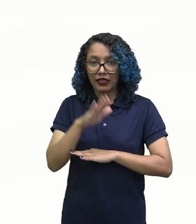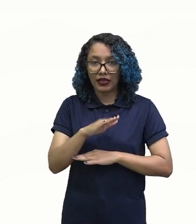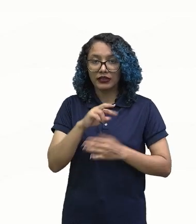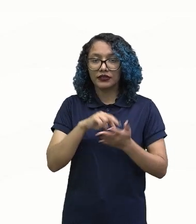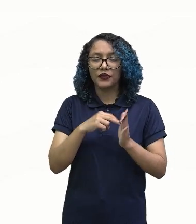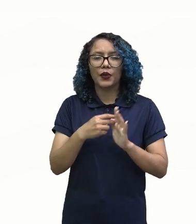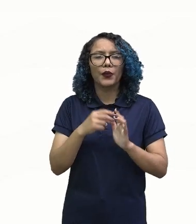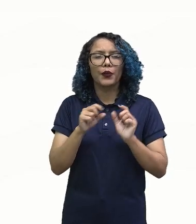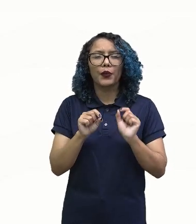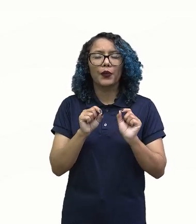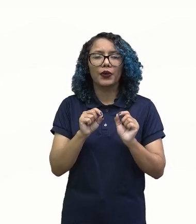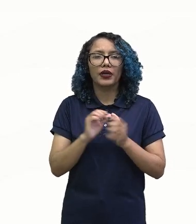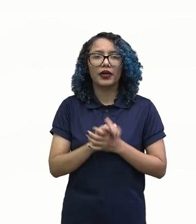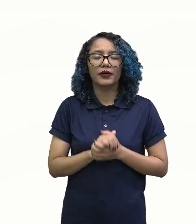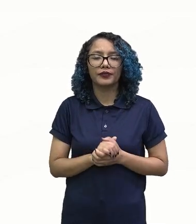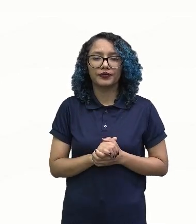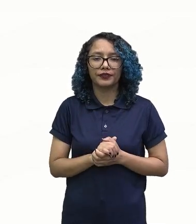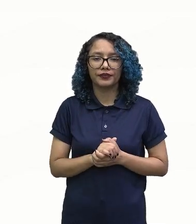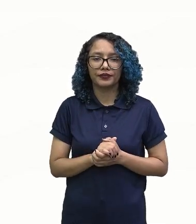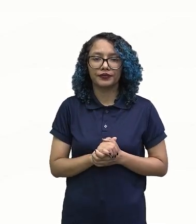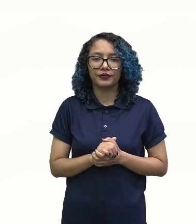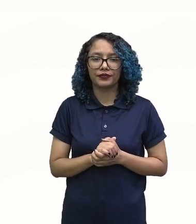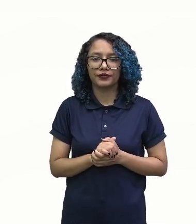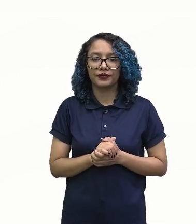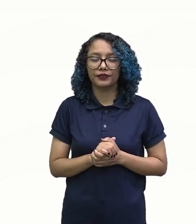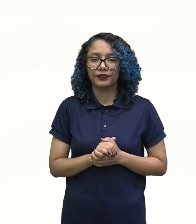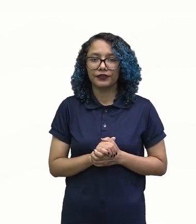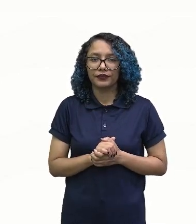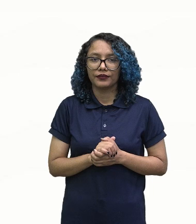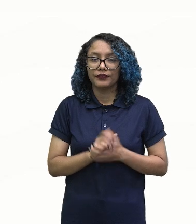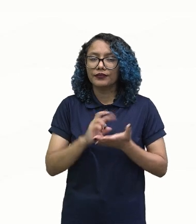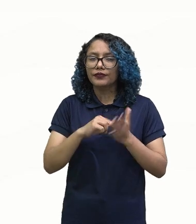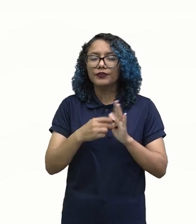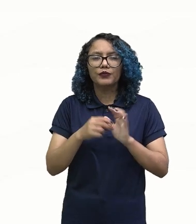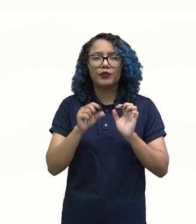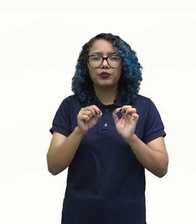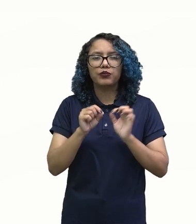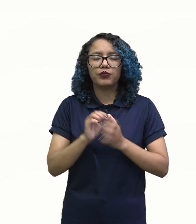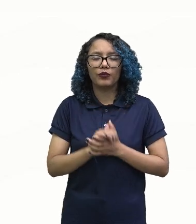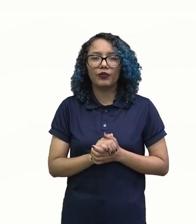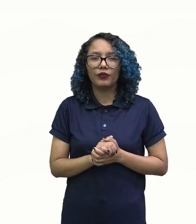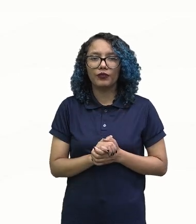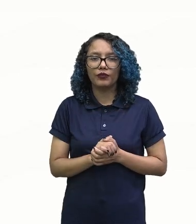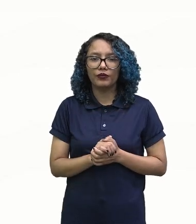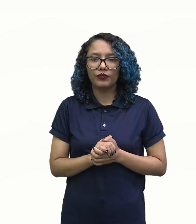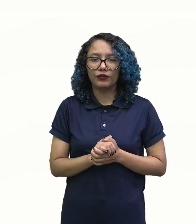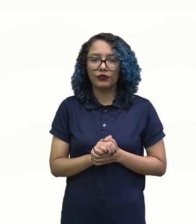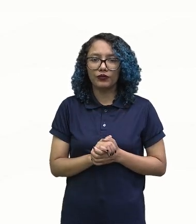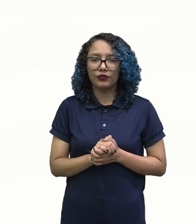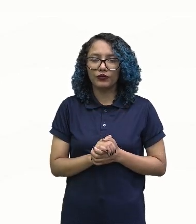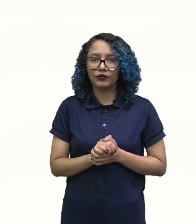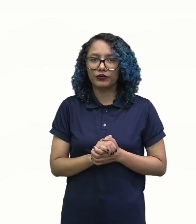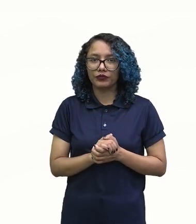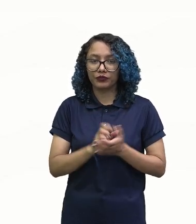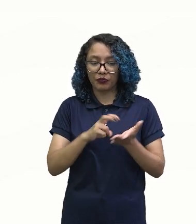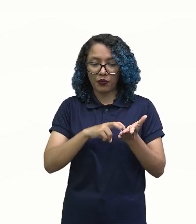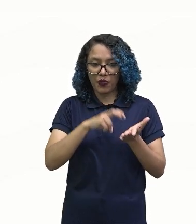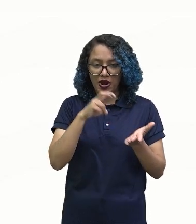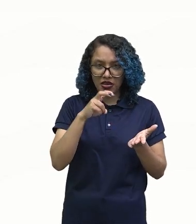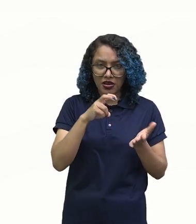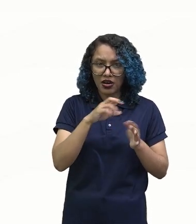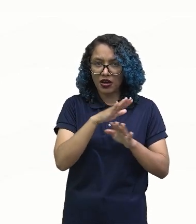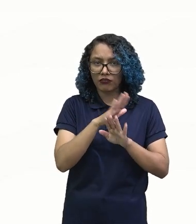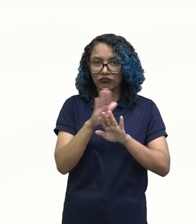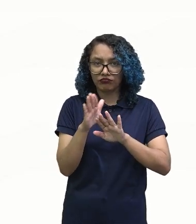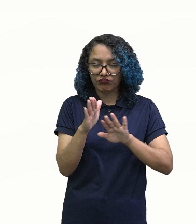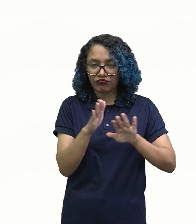significa, na nossa temporalidade, no tempo, né, significa que já passou do horário da manhã. Então, o horário da